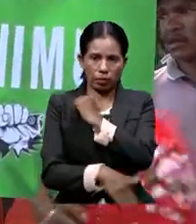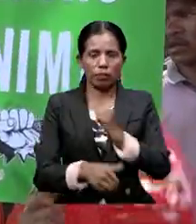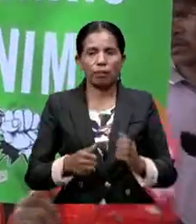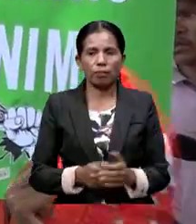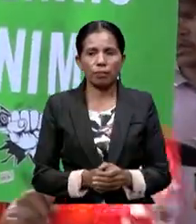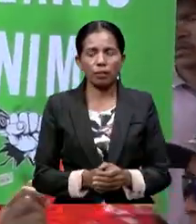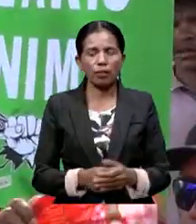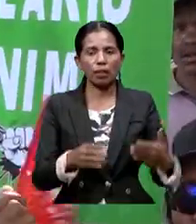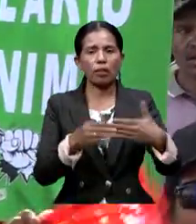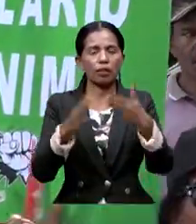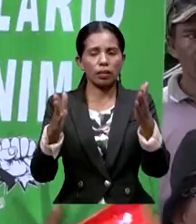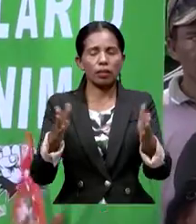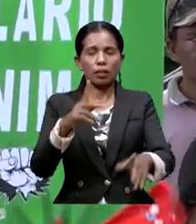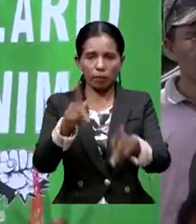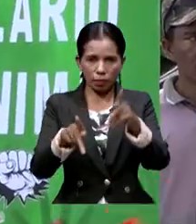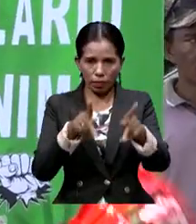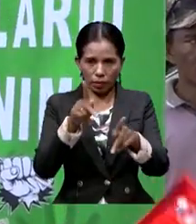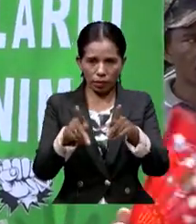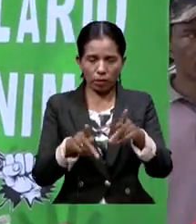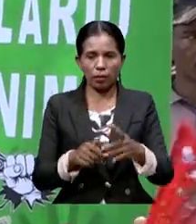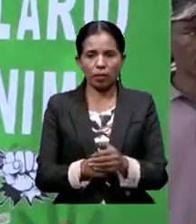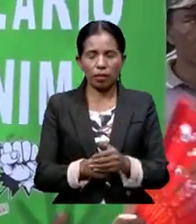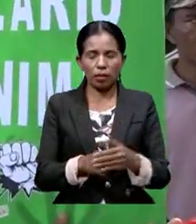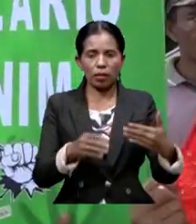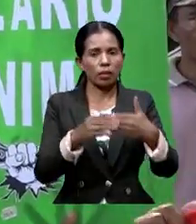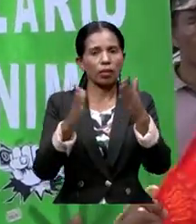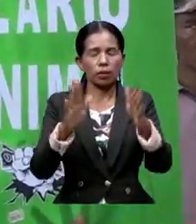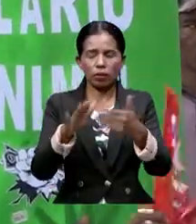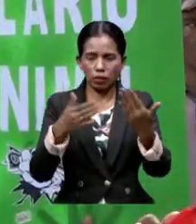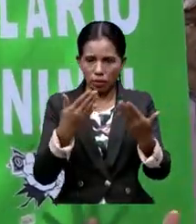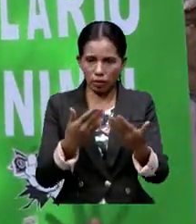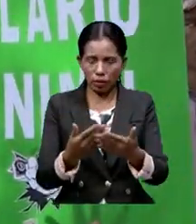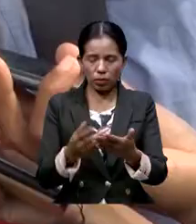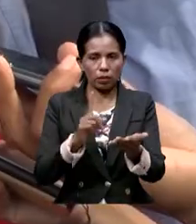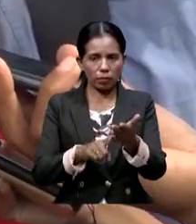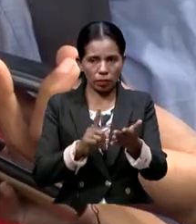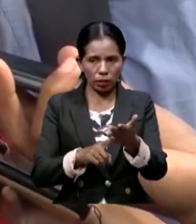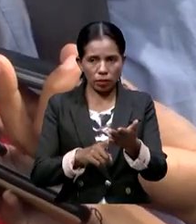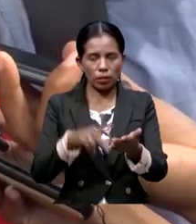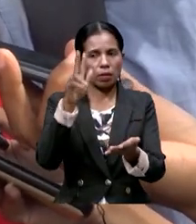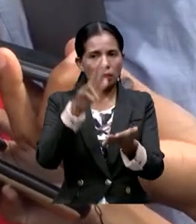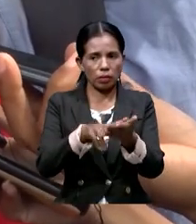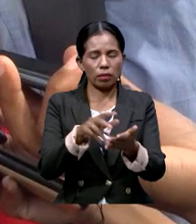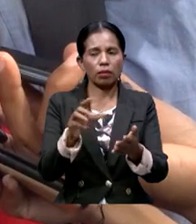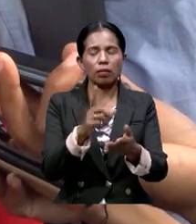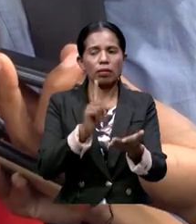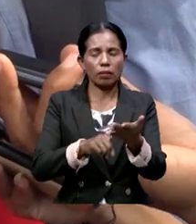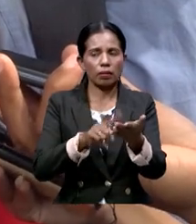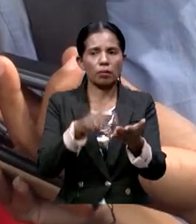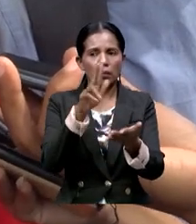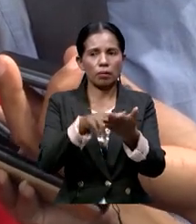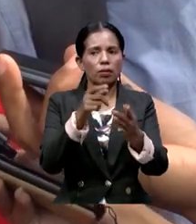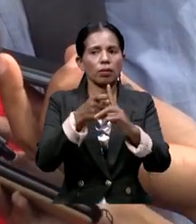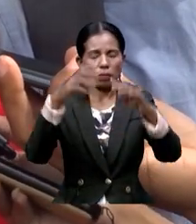baema lideransa baema nai ulun sirane oin debate oin halu aprovasan oin debate oin halu promulgasan husi